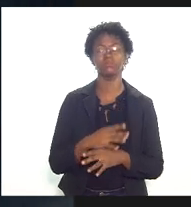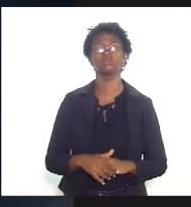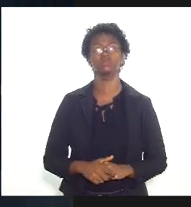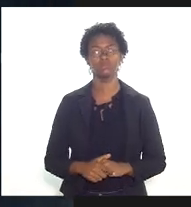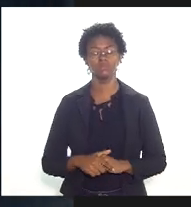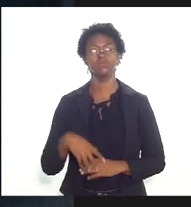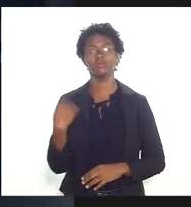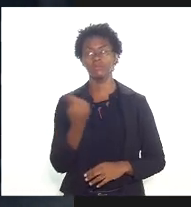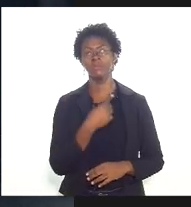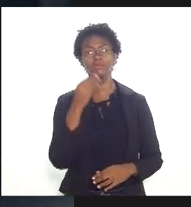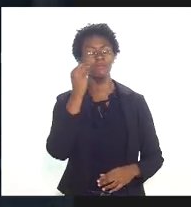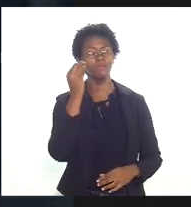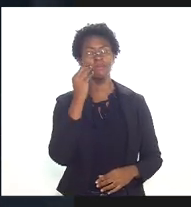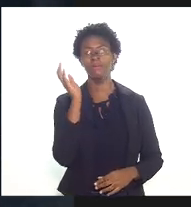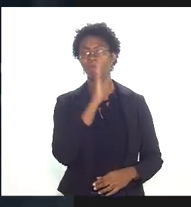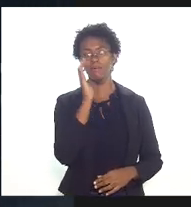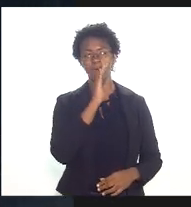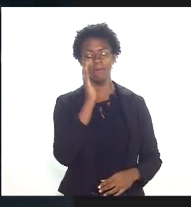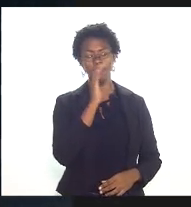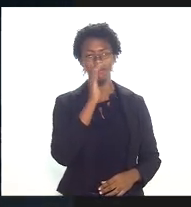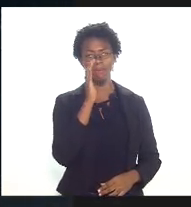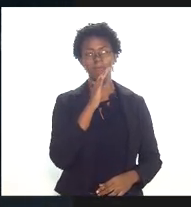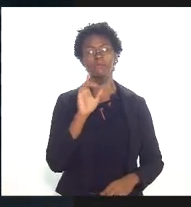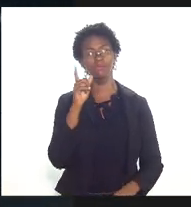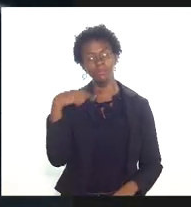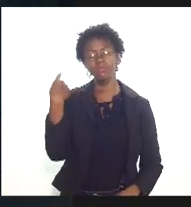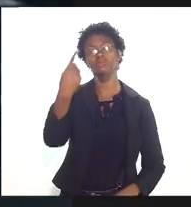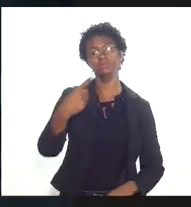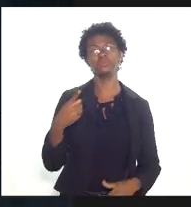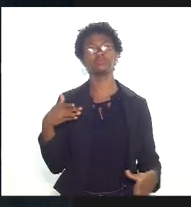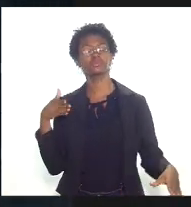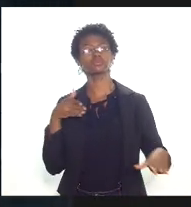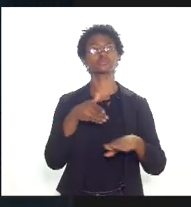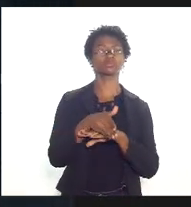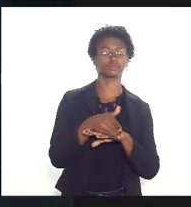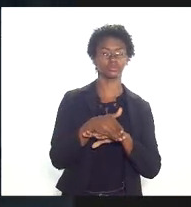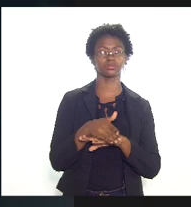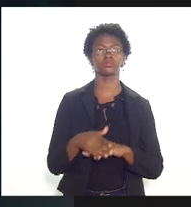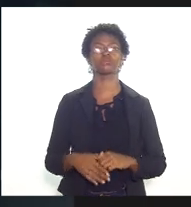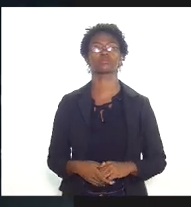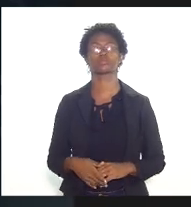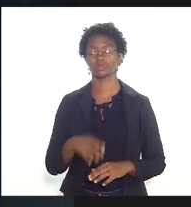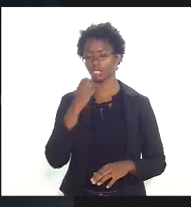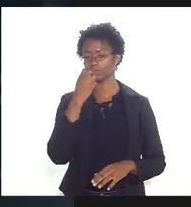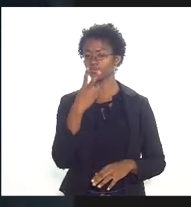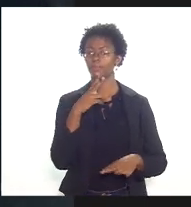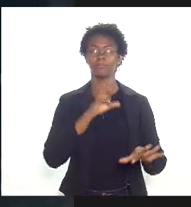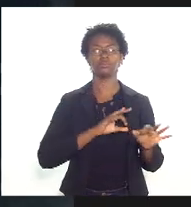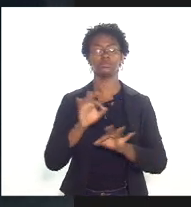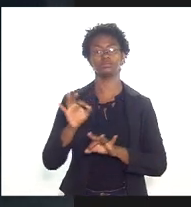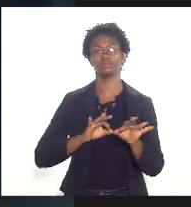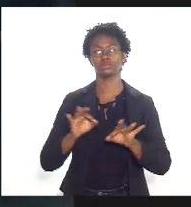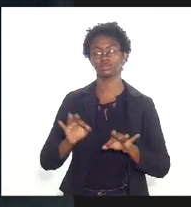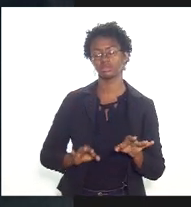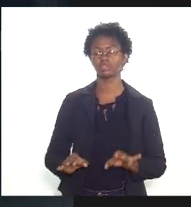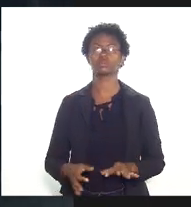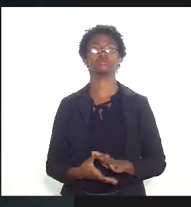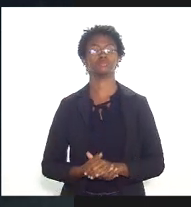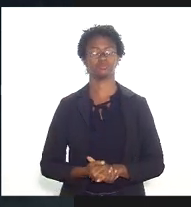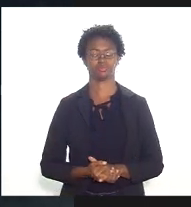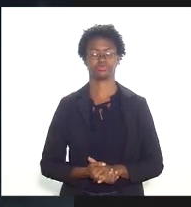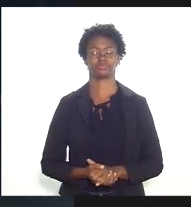mais rápido possível para que logo quem deu entrada nas alegações finais como é que já foi elaborado Deus gostar deste ano profissional